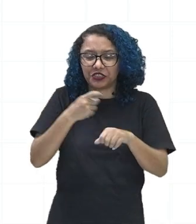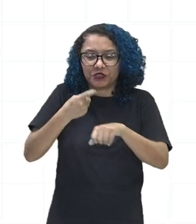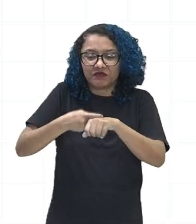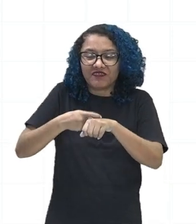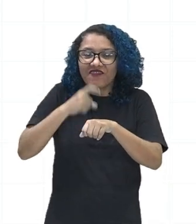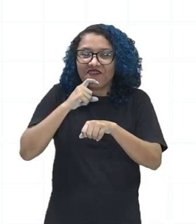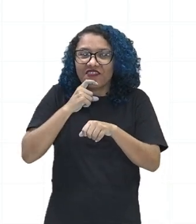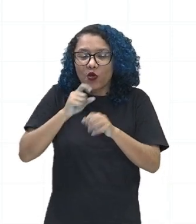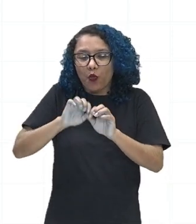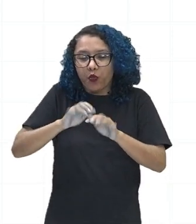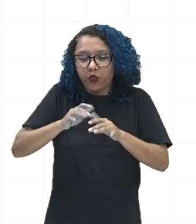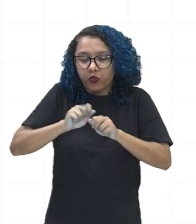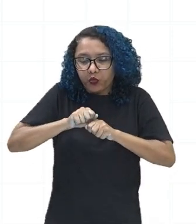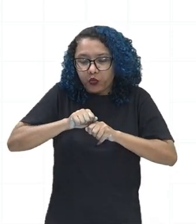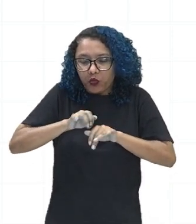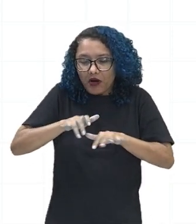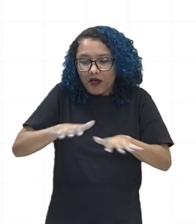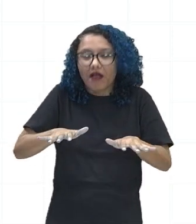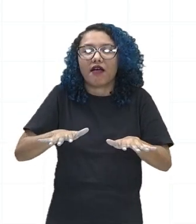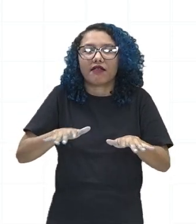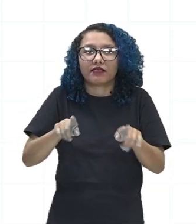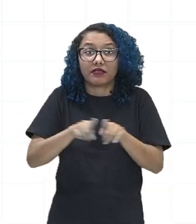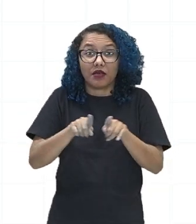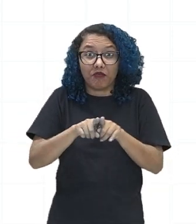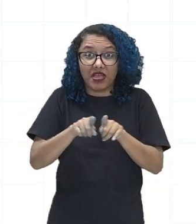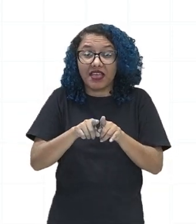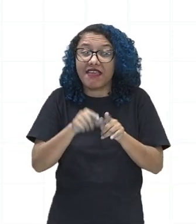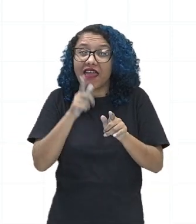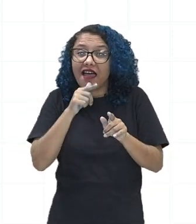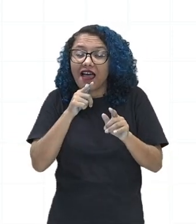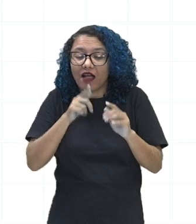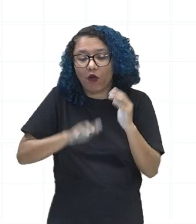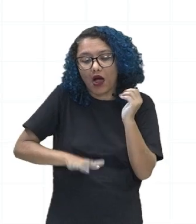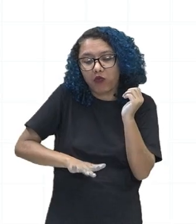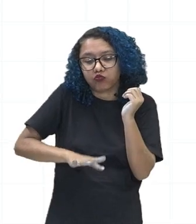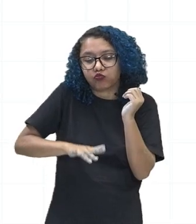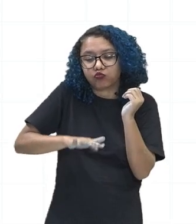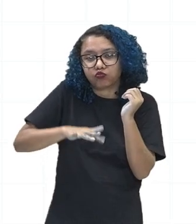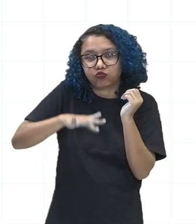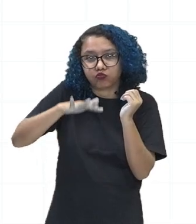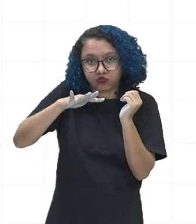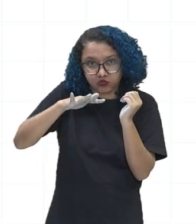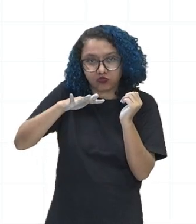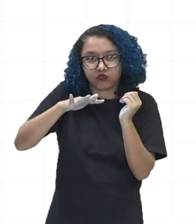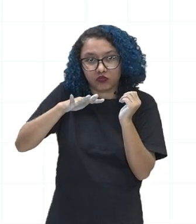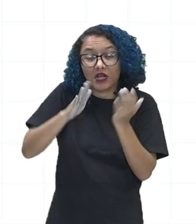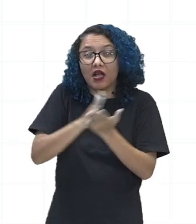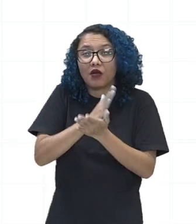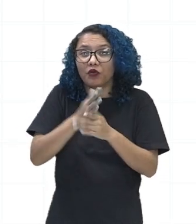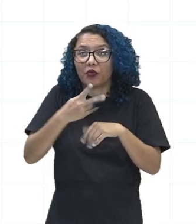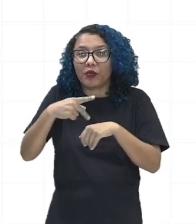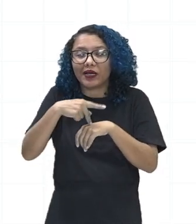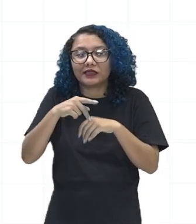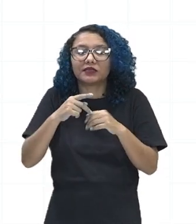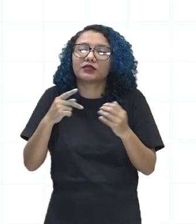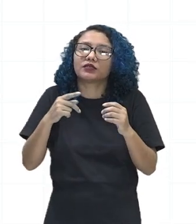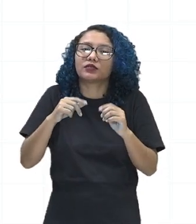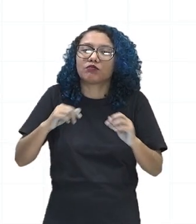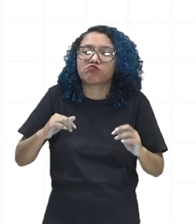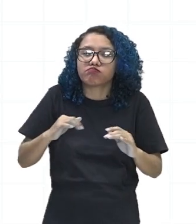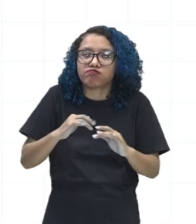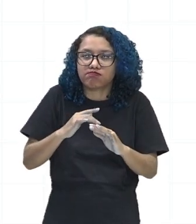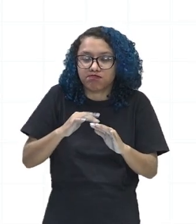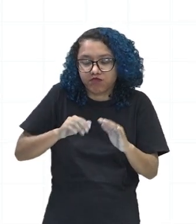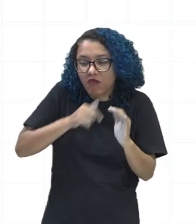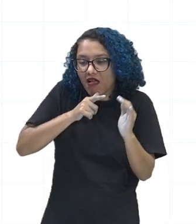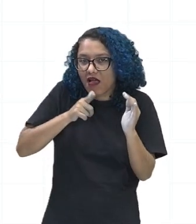de água no planeta começa a subir. Então, alguns países eles começam a subir. Por exemplo, aqui, ó, país que se